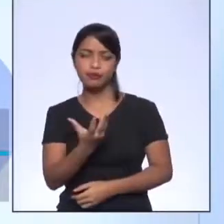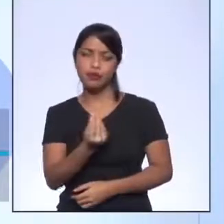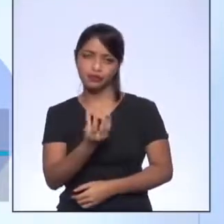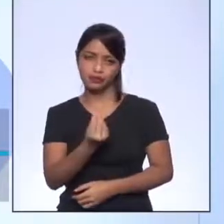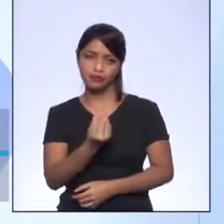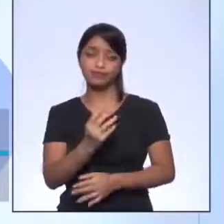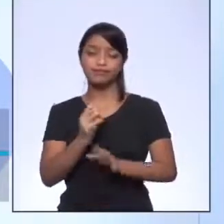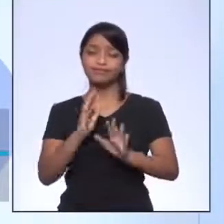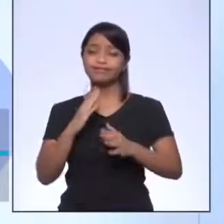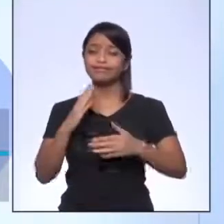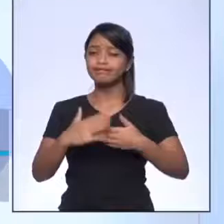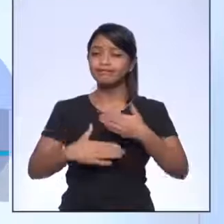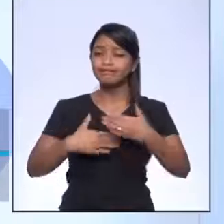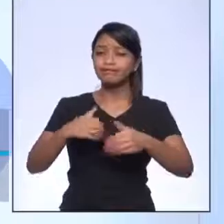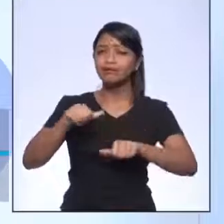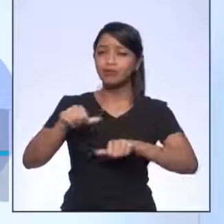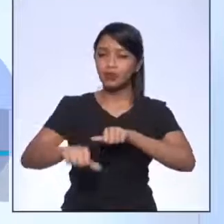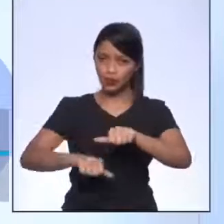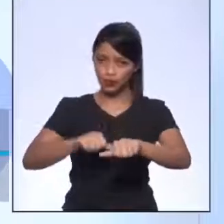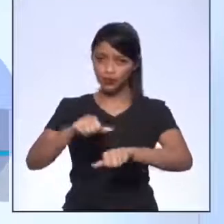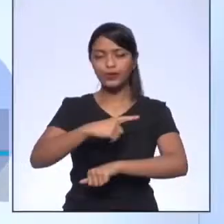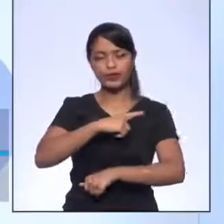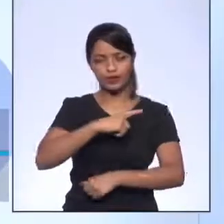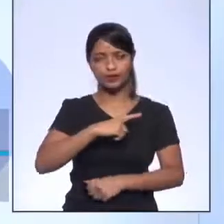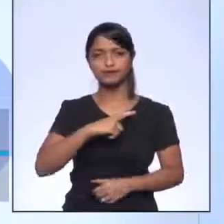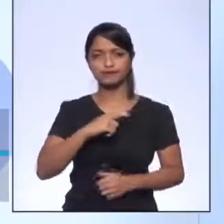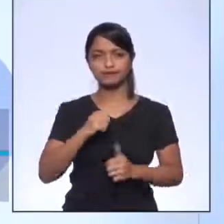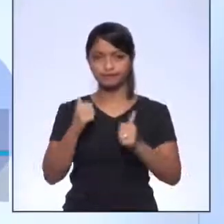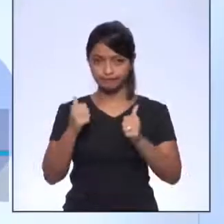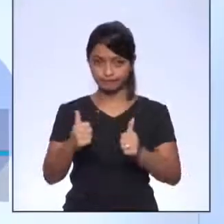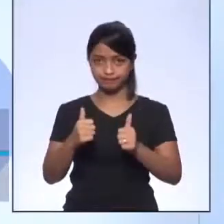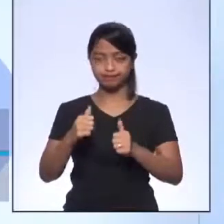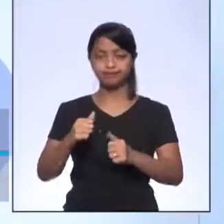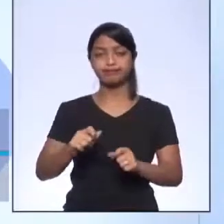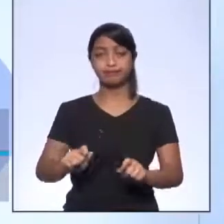vai começar a mudar, está bem? Vamos para a próxima.